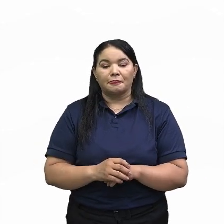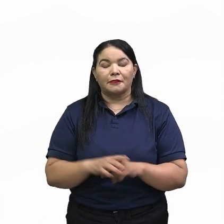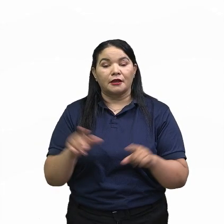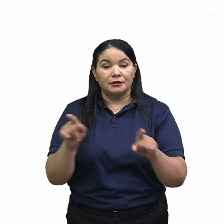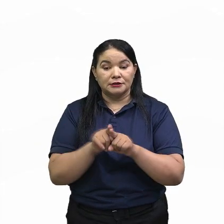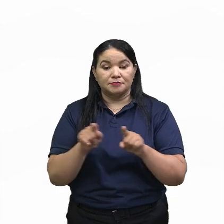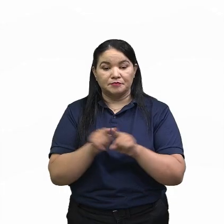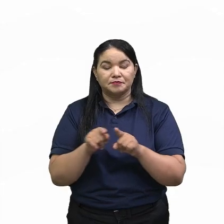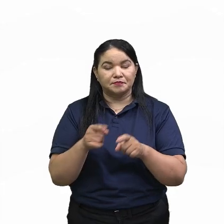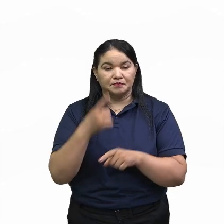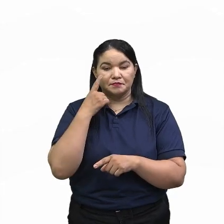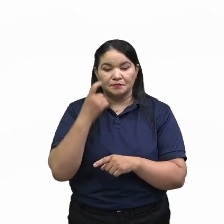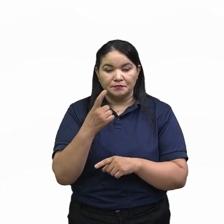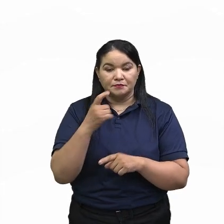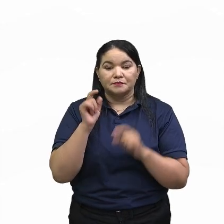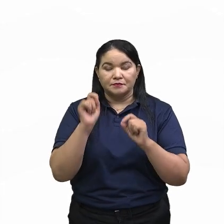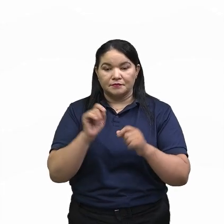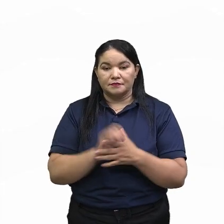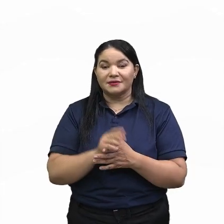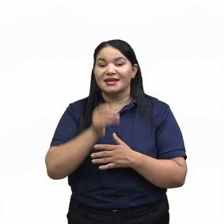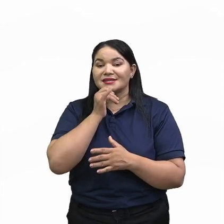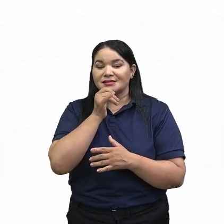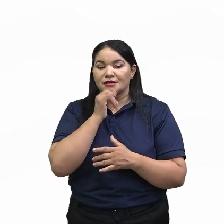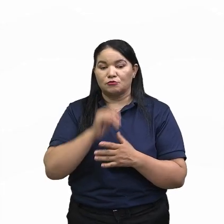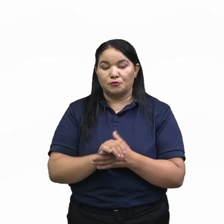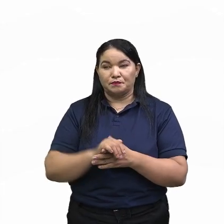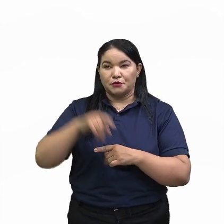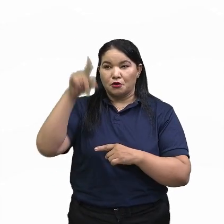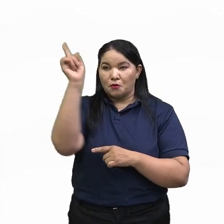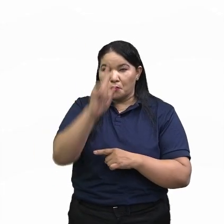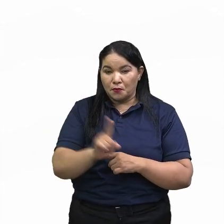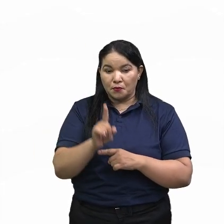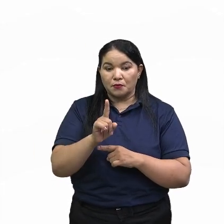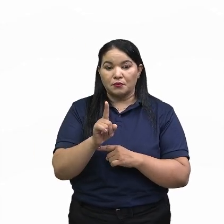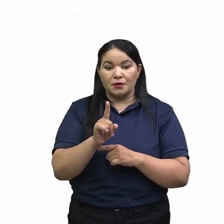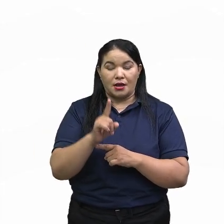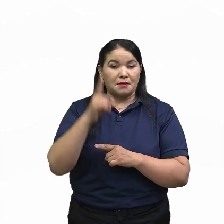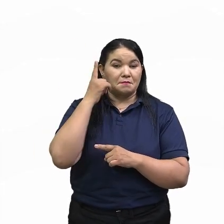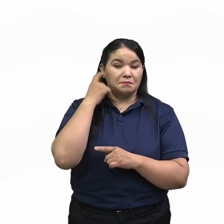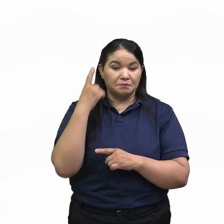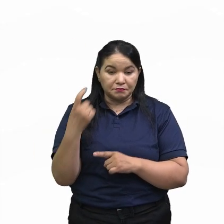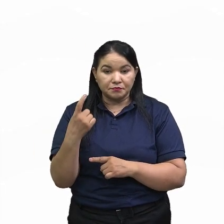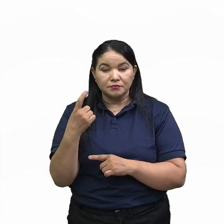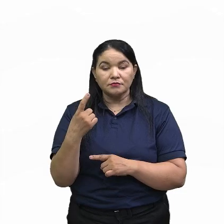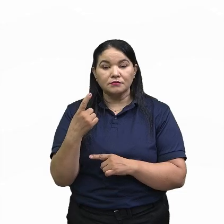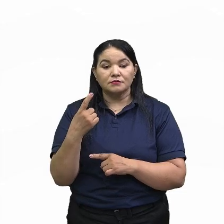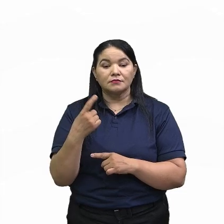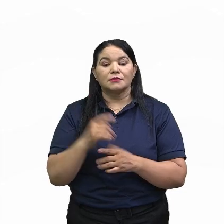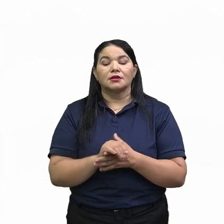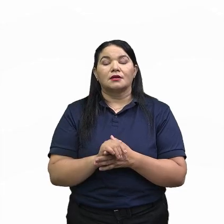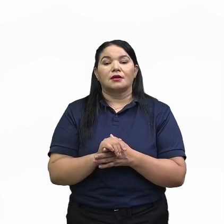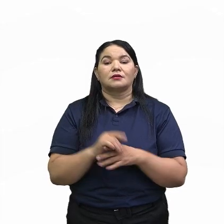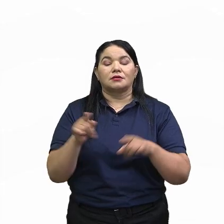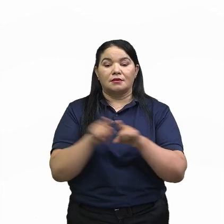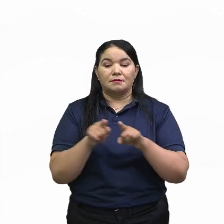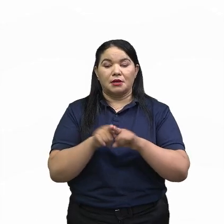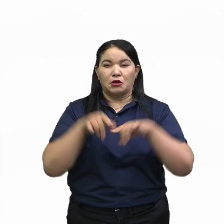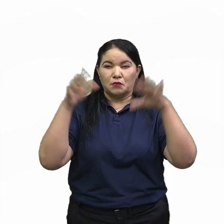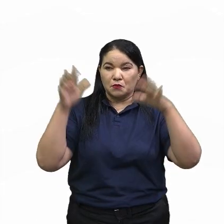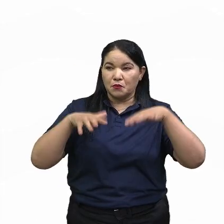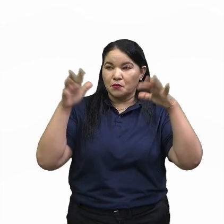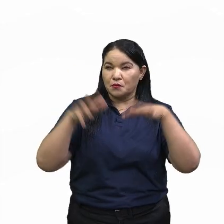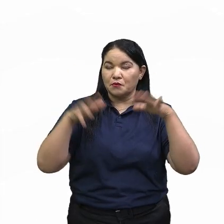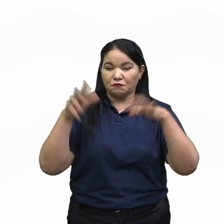situação interessante é que o trovão é ouvido após o relâmpago ser visto. Uma tempestade, você vê primeiro